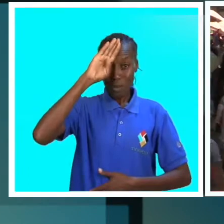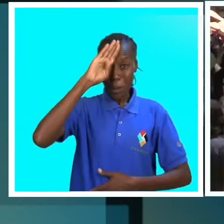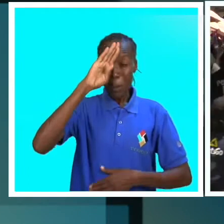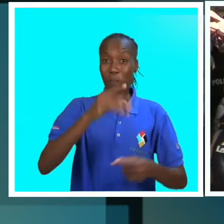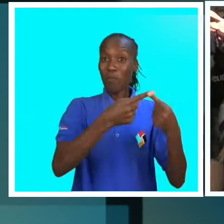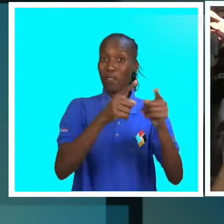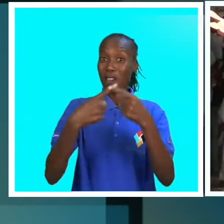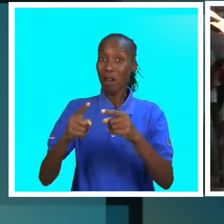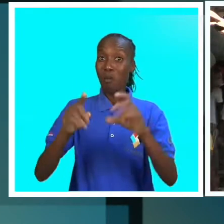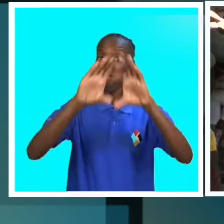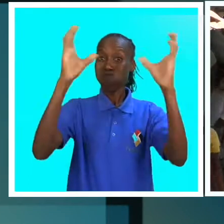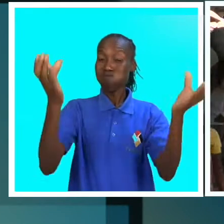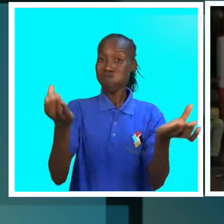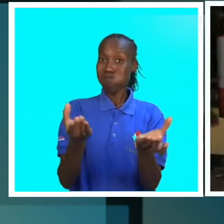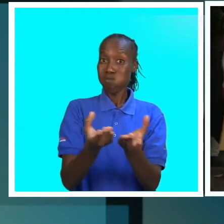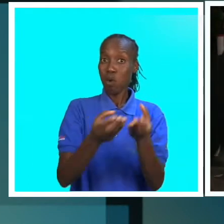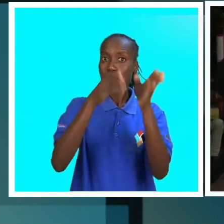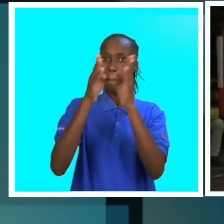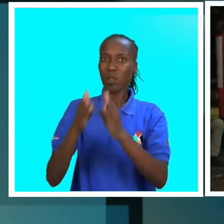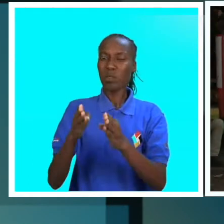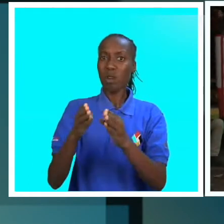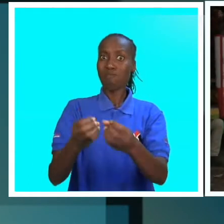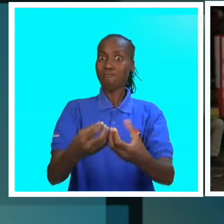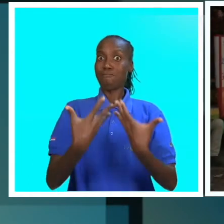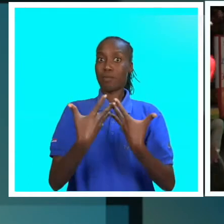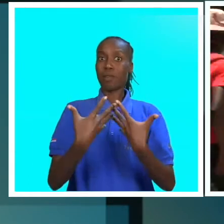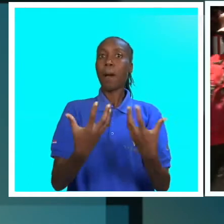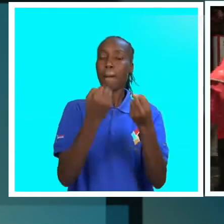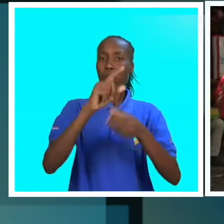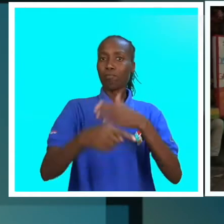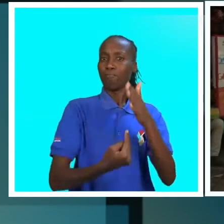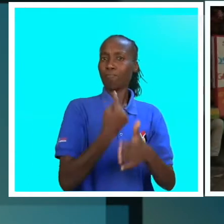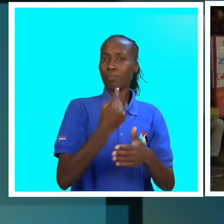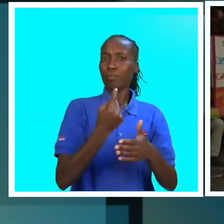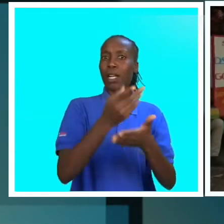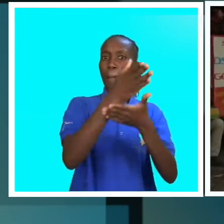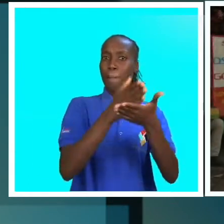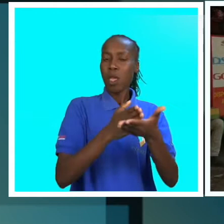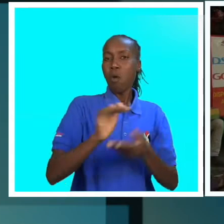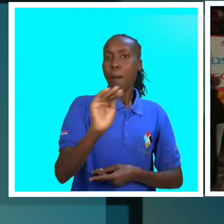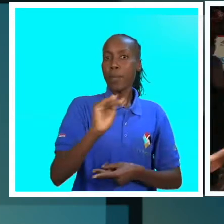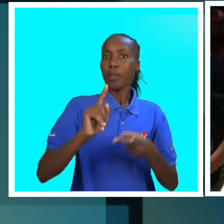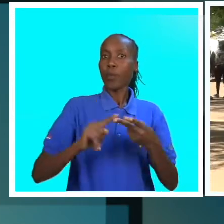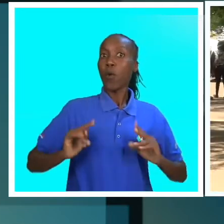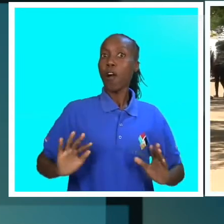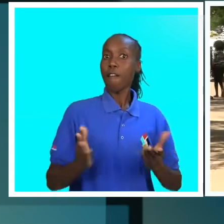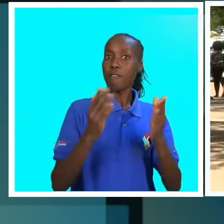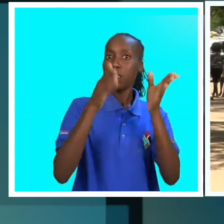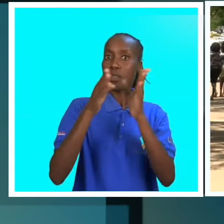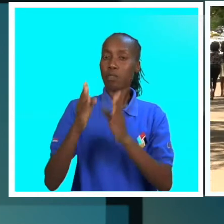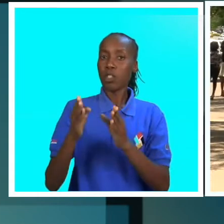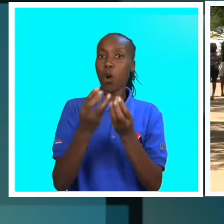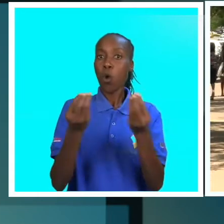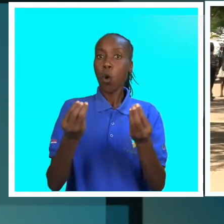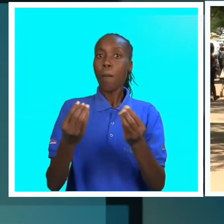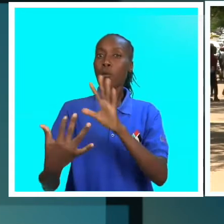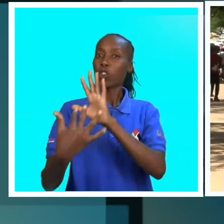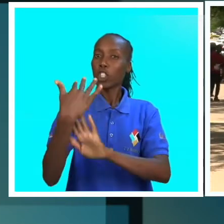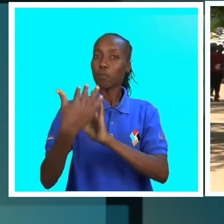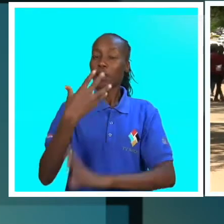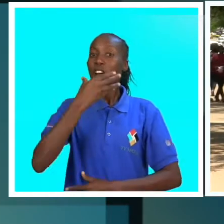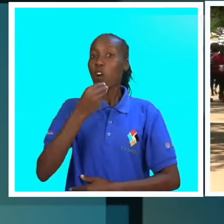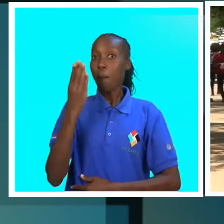de pessoas no mundo inteiro. Ele pode ser causado pelo ambiente ou pelo estilo de vida, tal